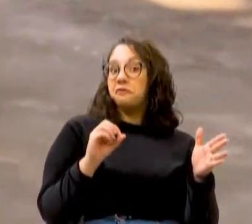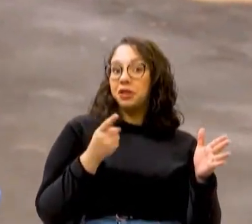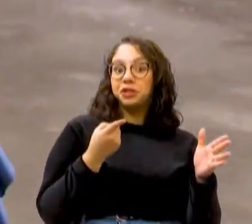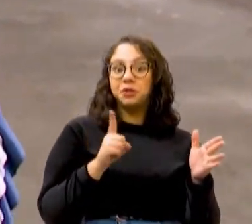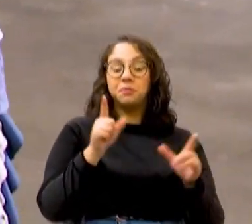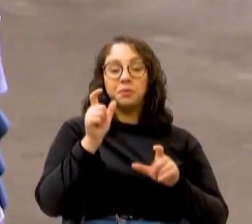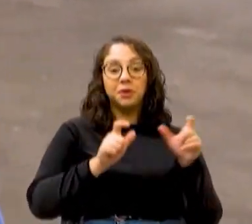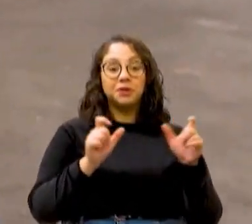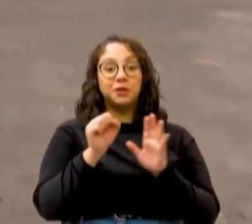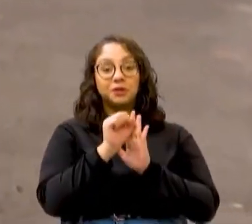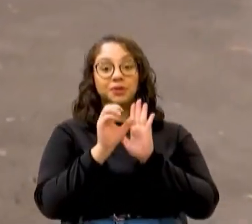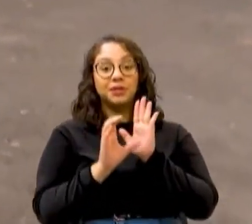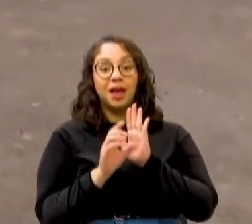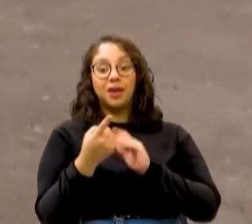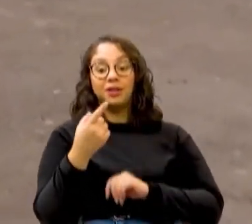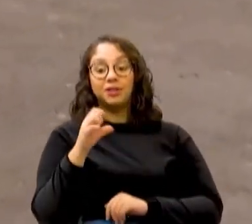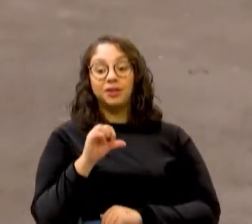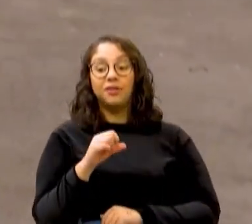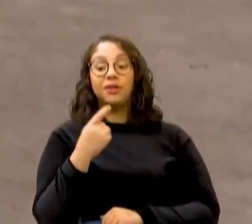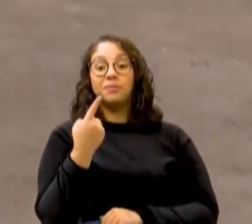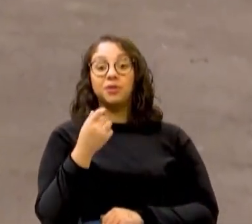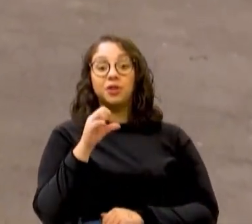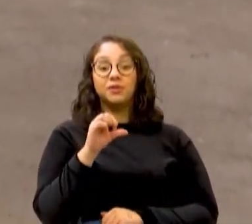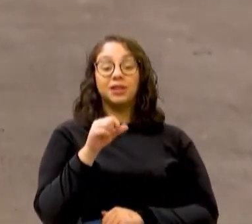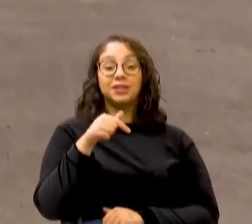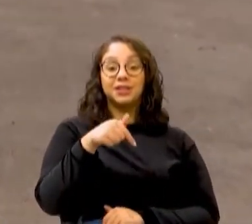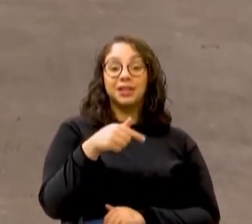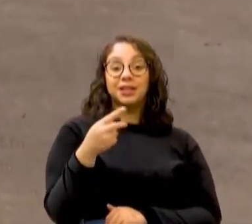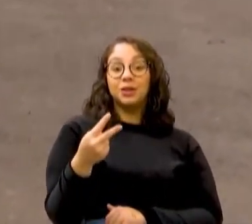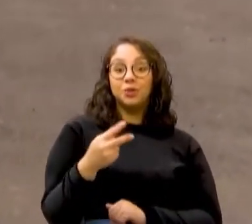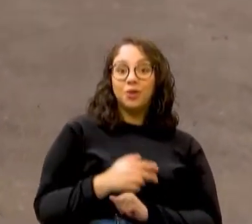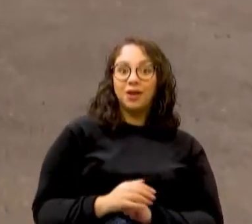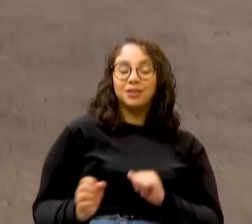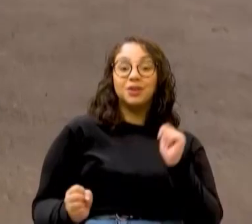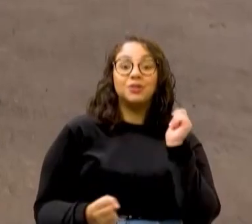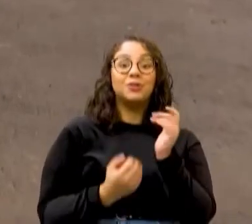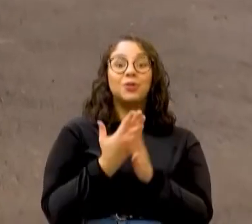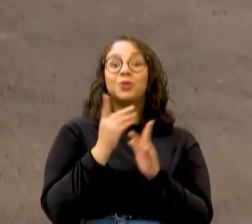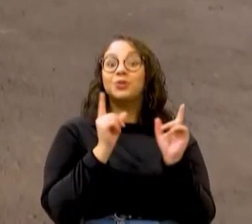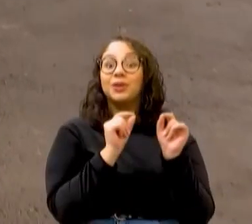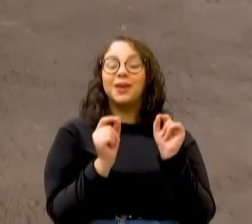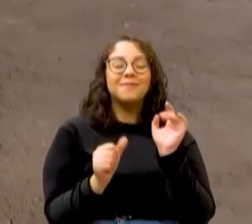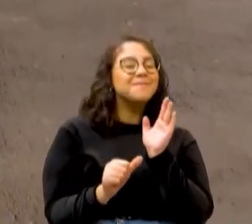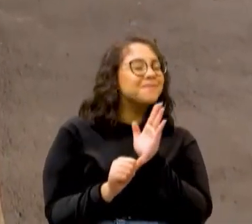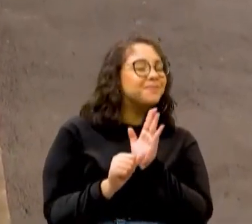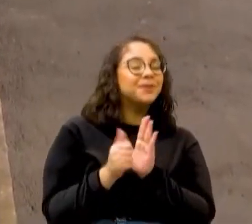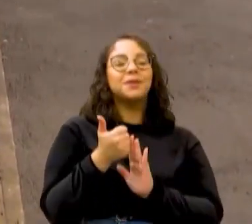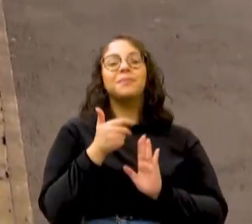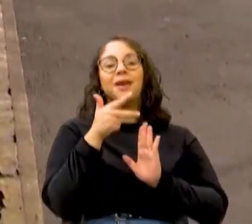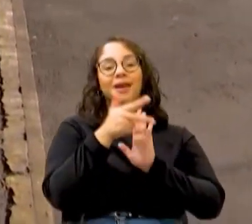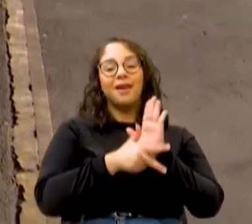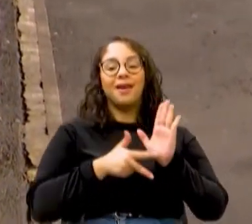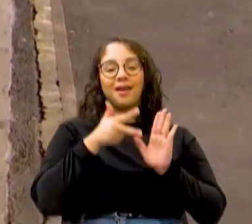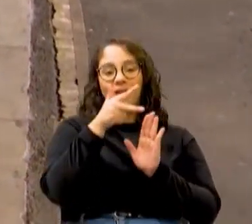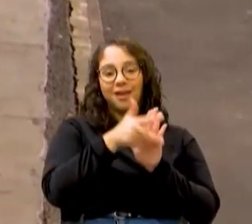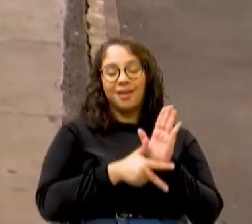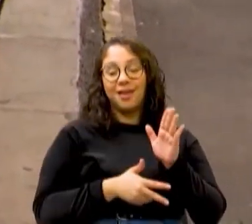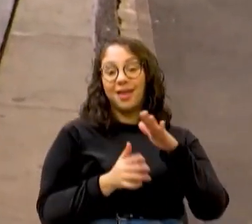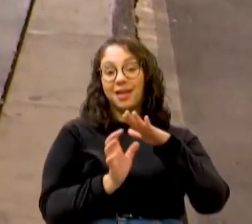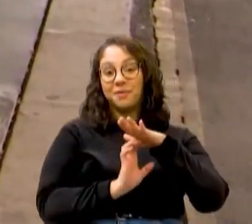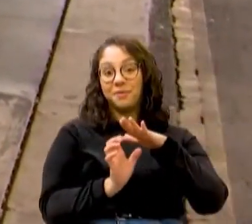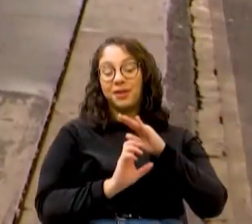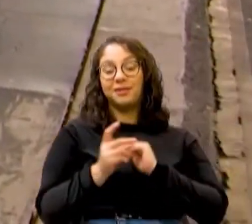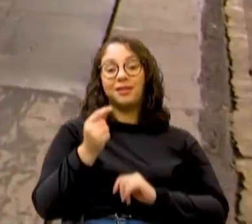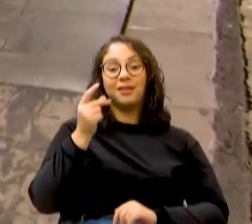mil passageiros no século 19 1872 Quando surge uma das principais companhias